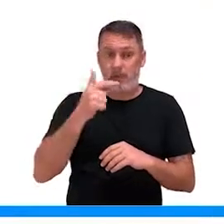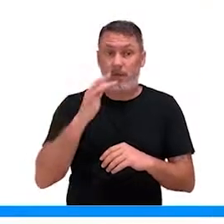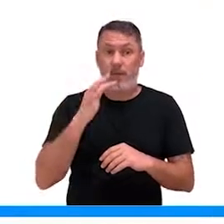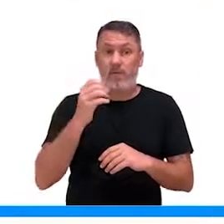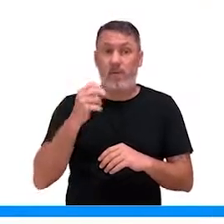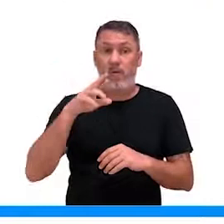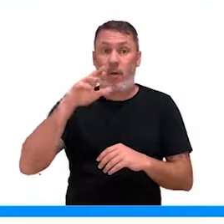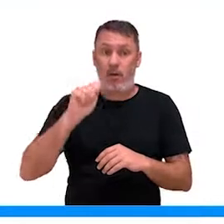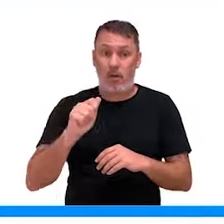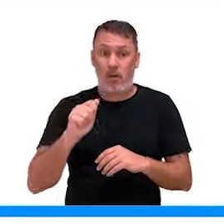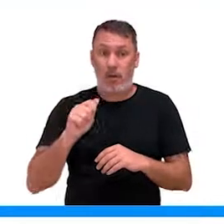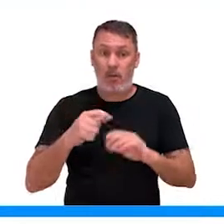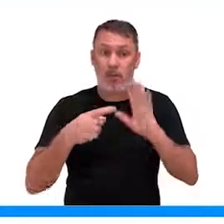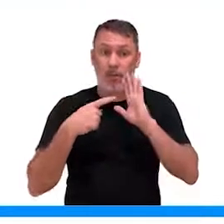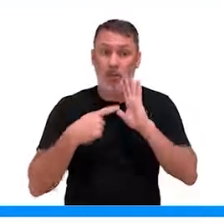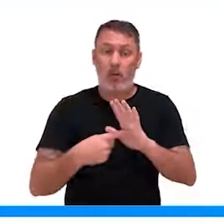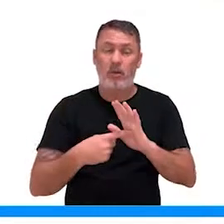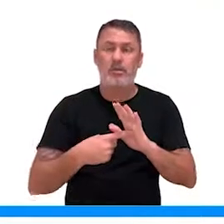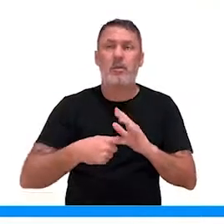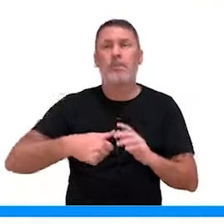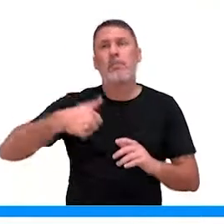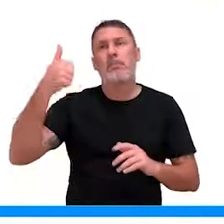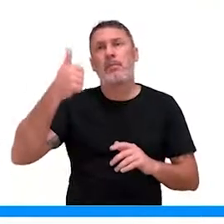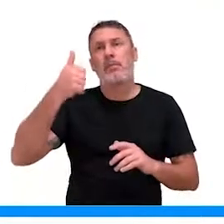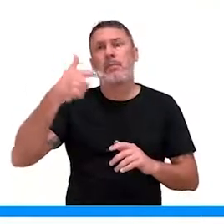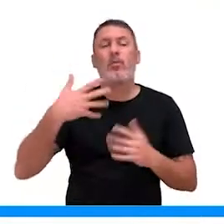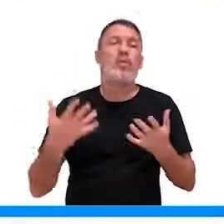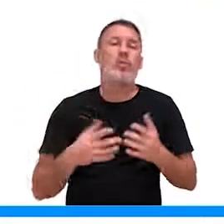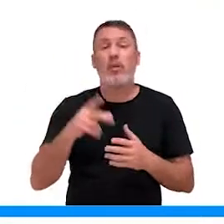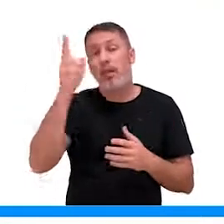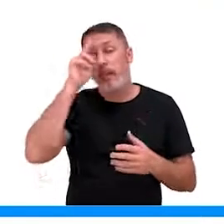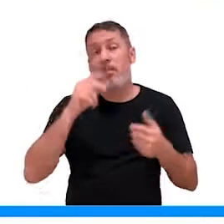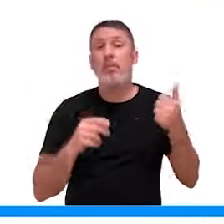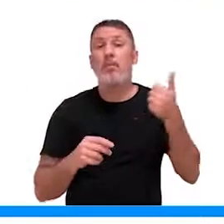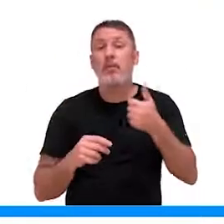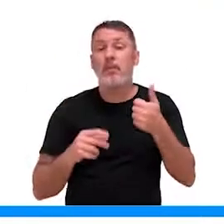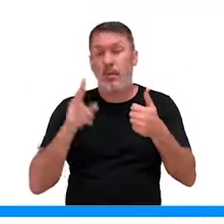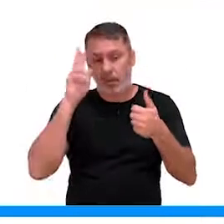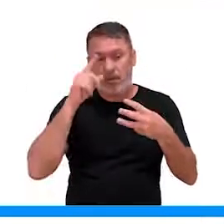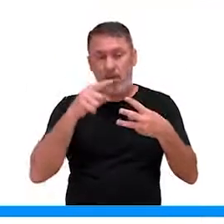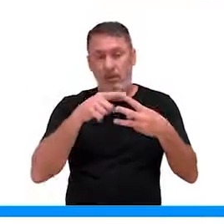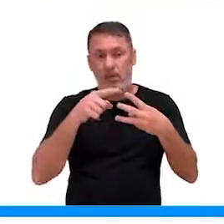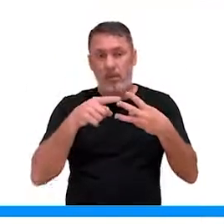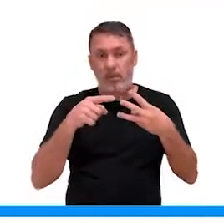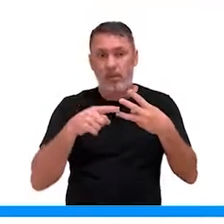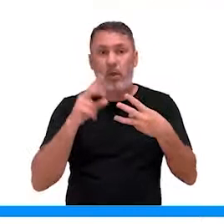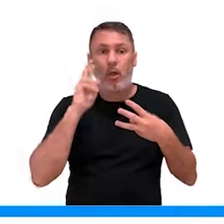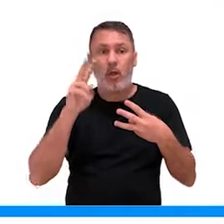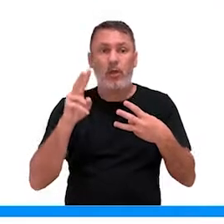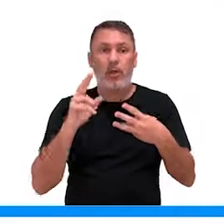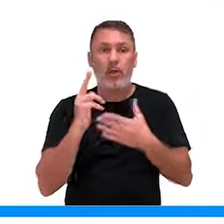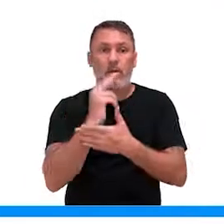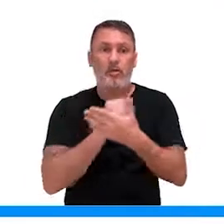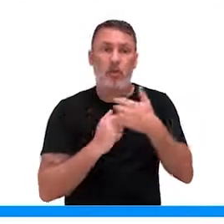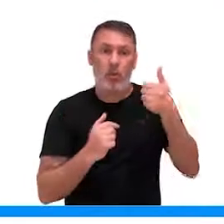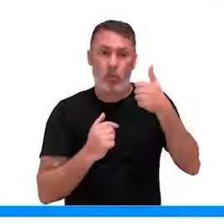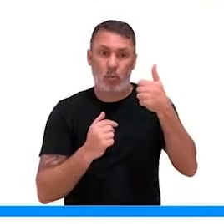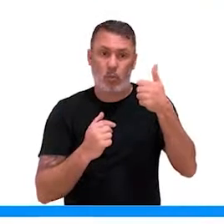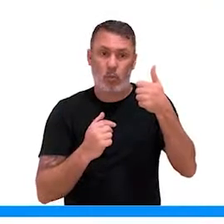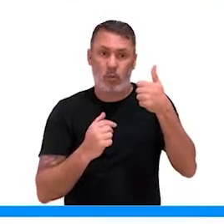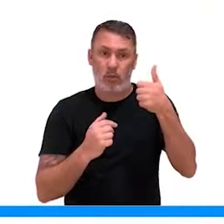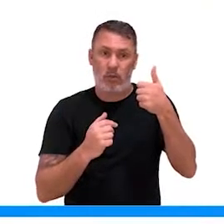galera. Qual é a primeira forma de regionalização? Ali, na figura 1, a de Pedro